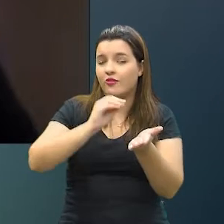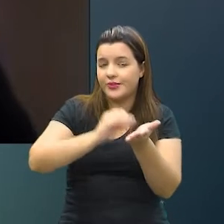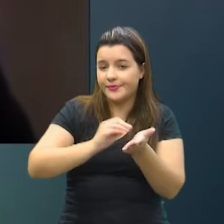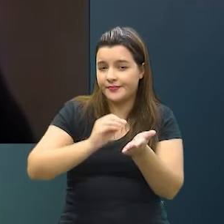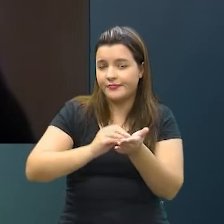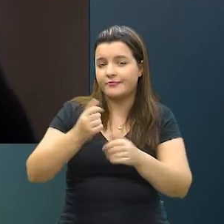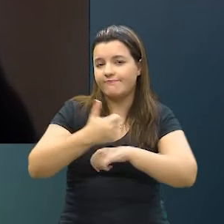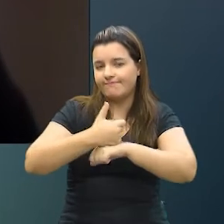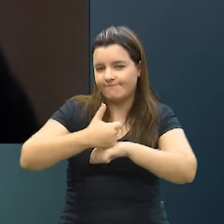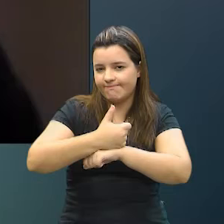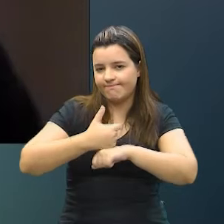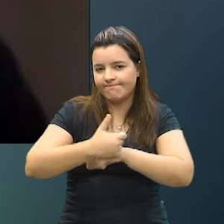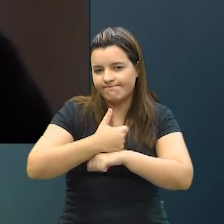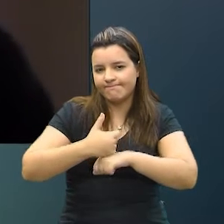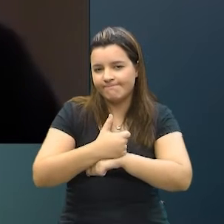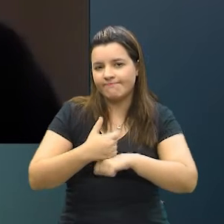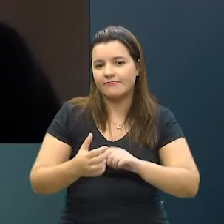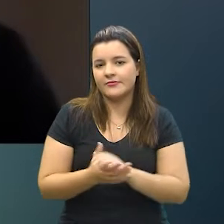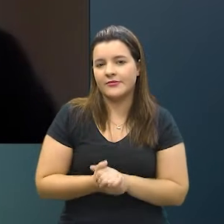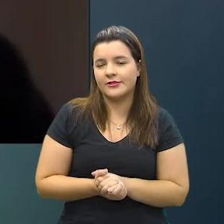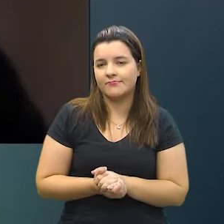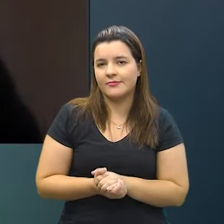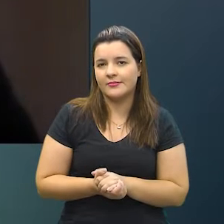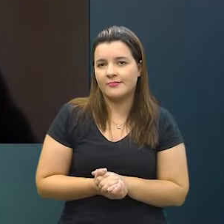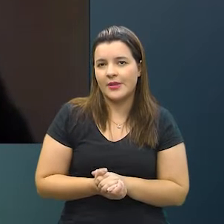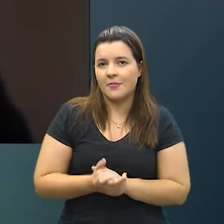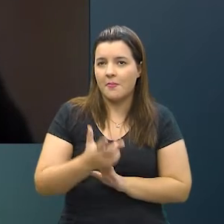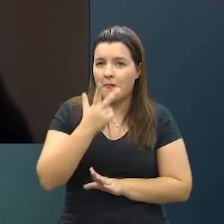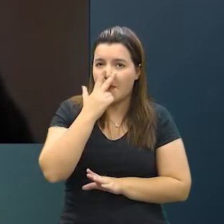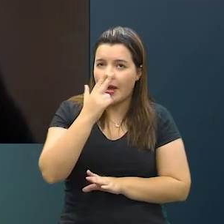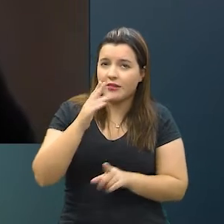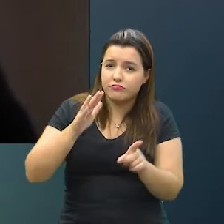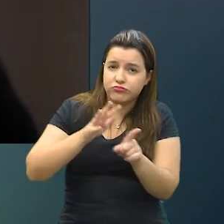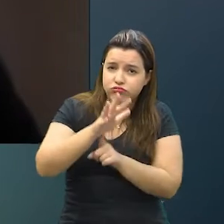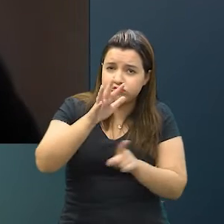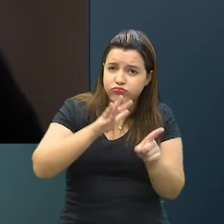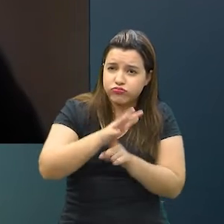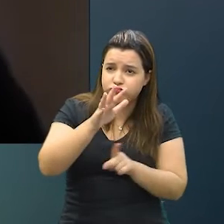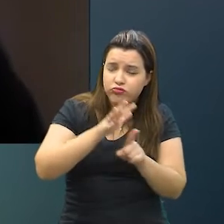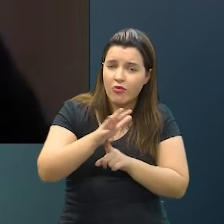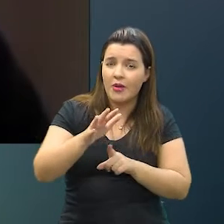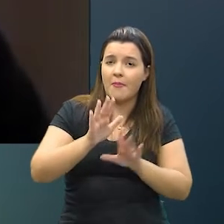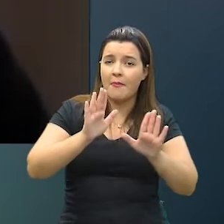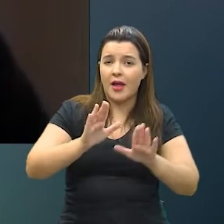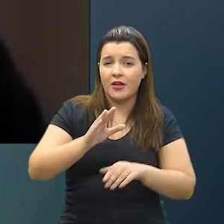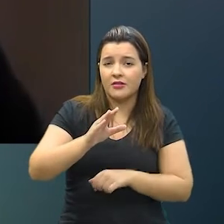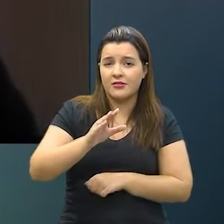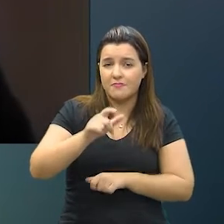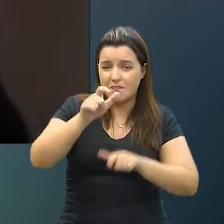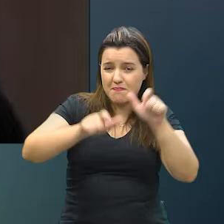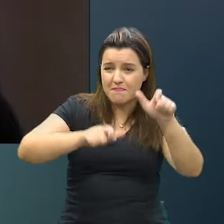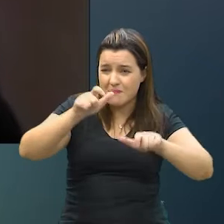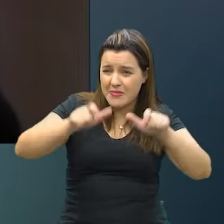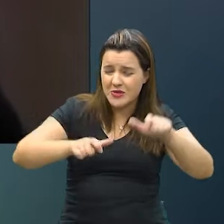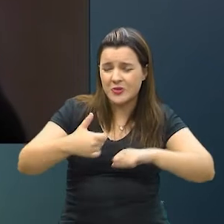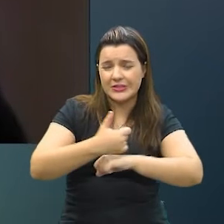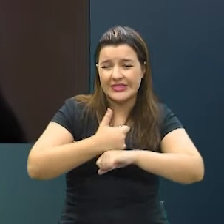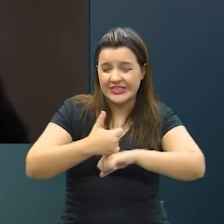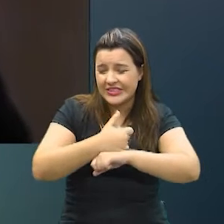realmente escasso e realmente existe mais demanda do que realmente